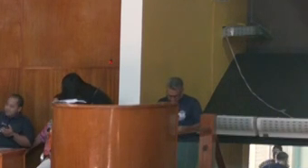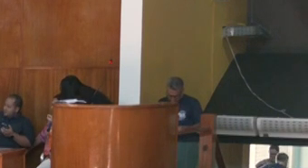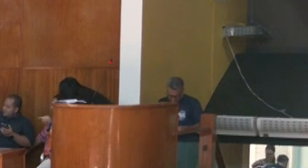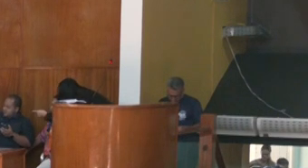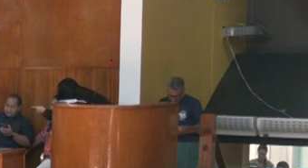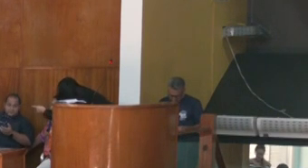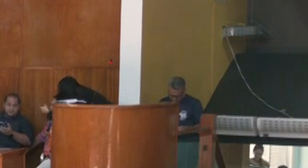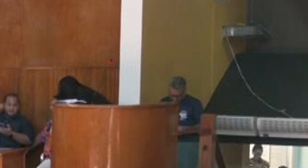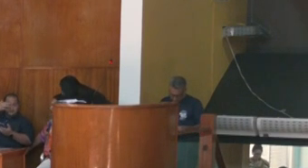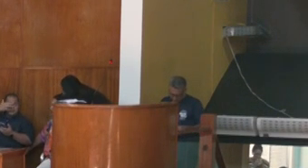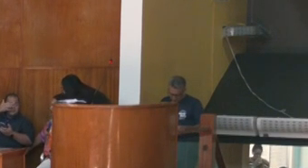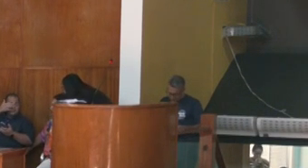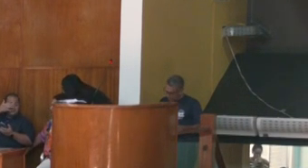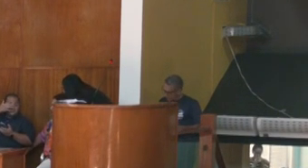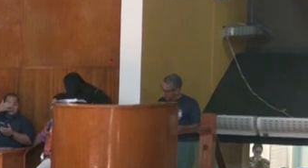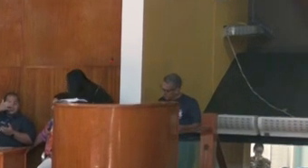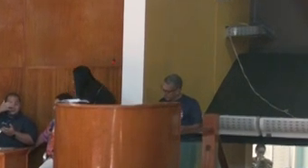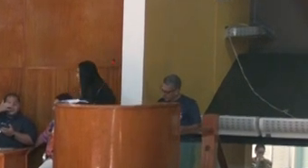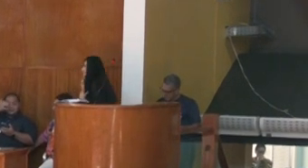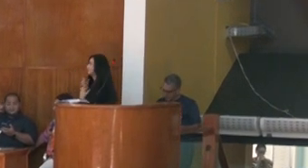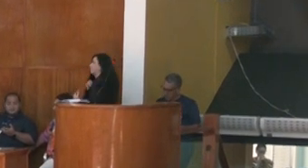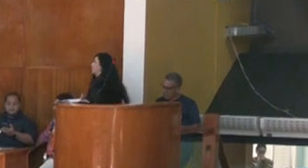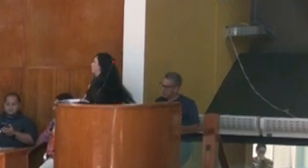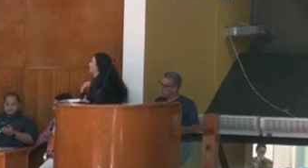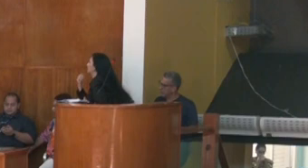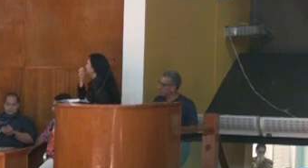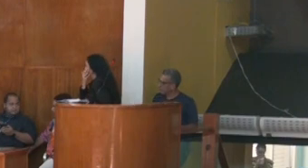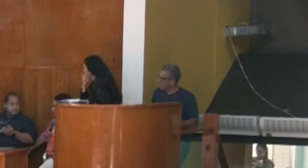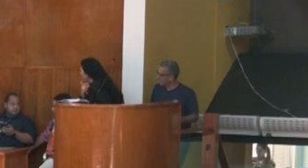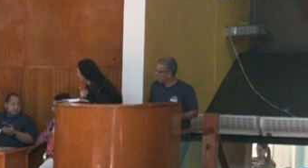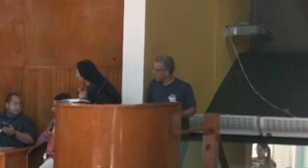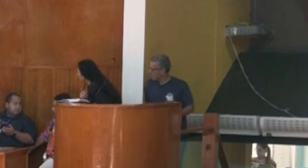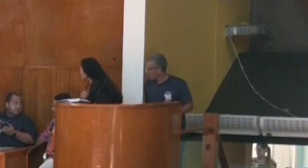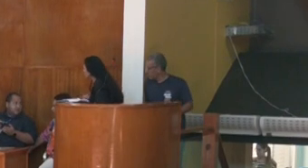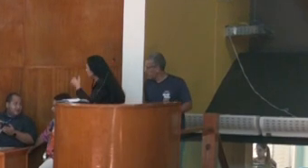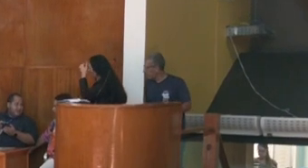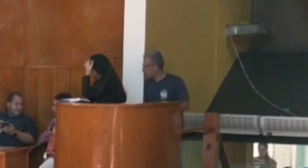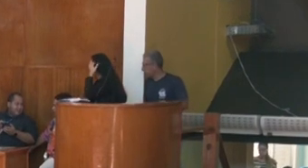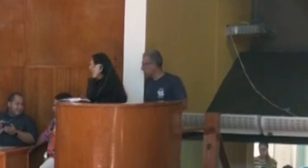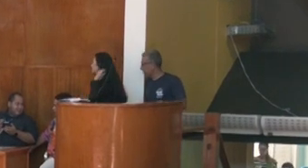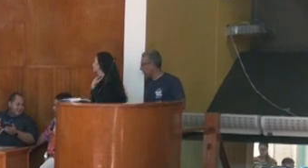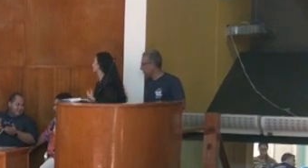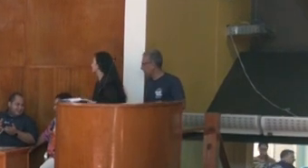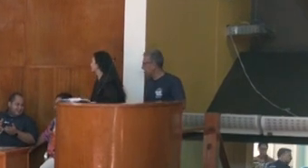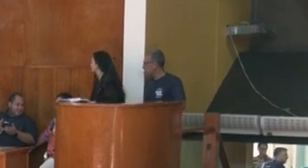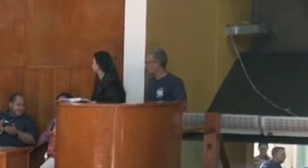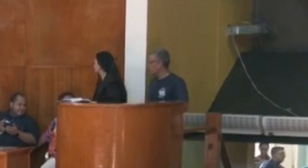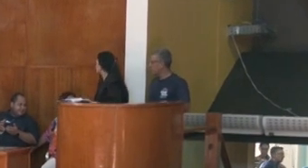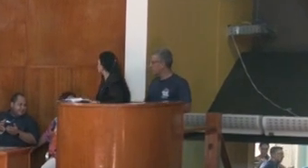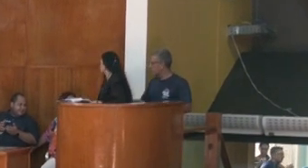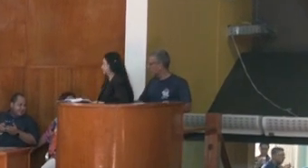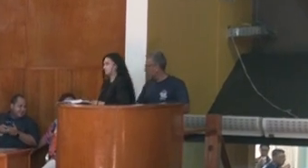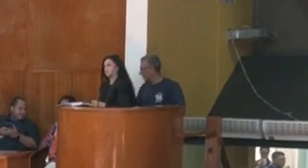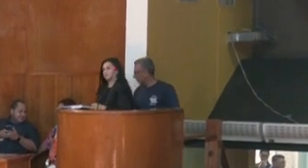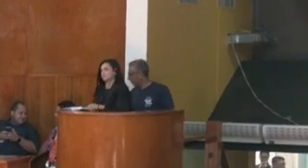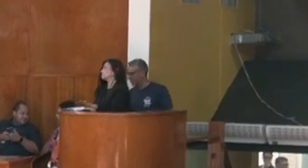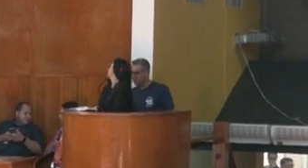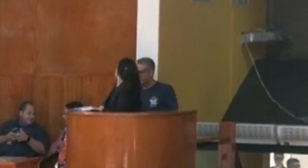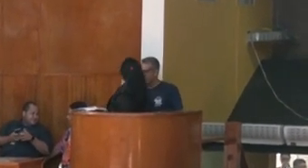não tem medido esforço para a gente sanar lá os nossos problemas. Eu gostaria aqui de pedir ao senhor que a